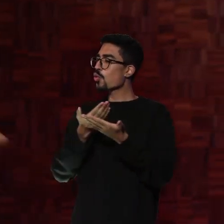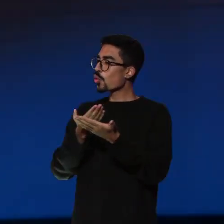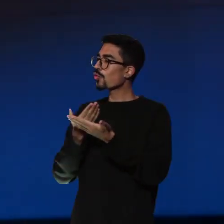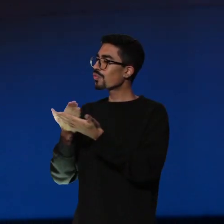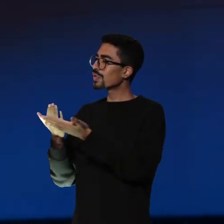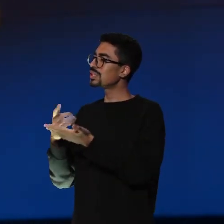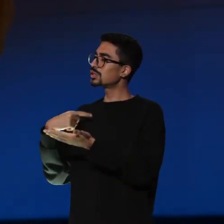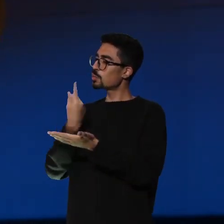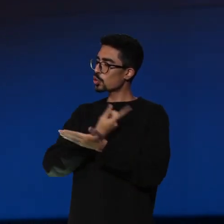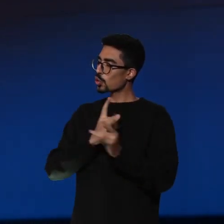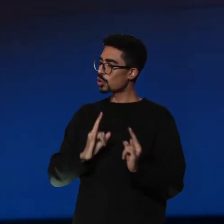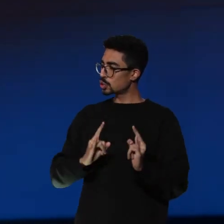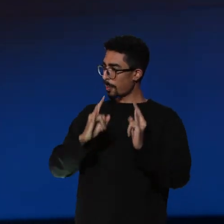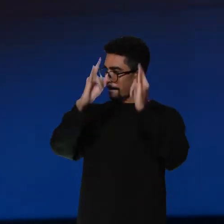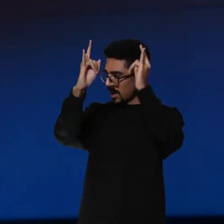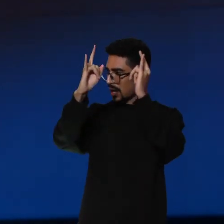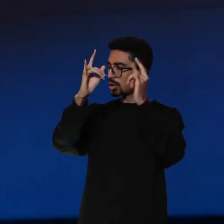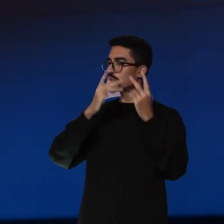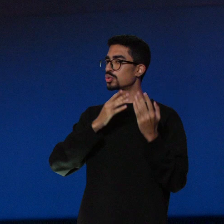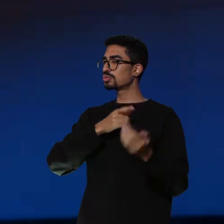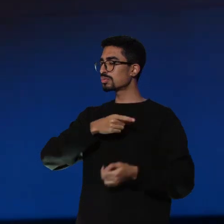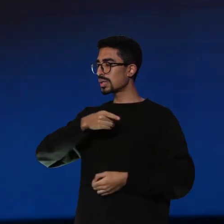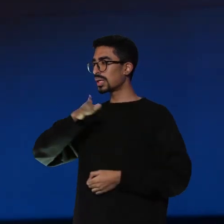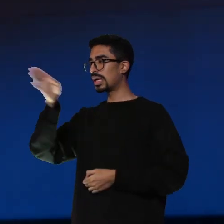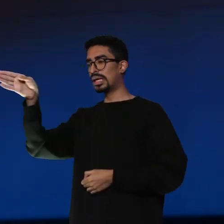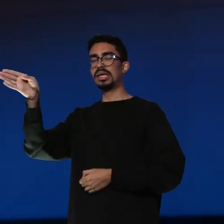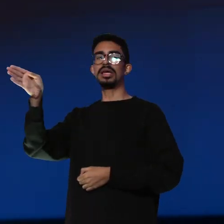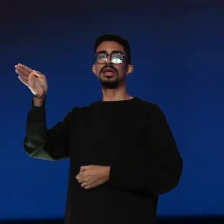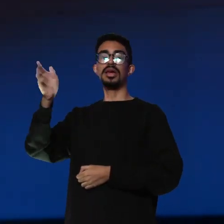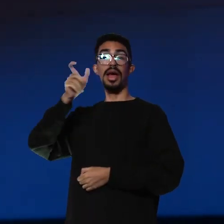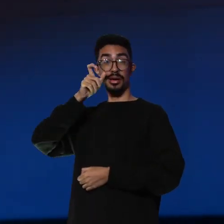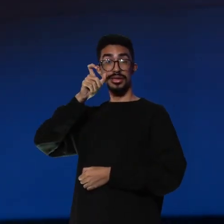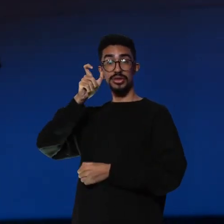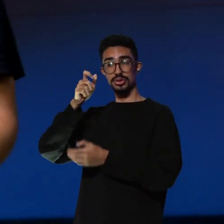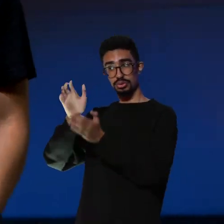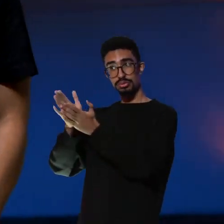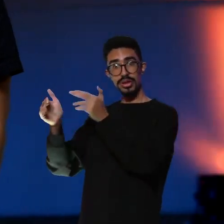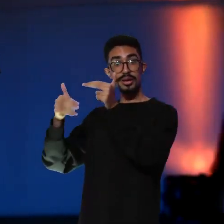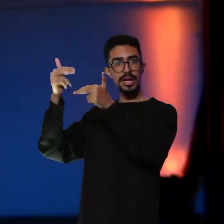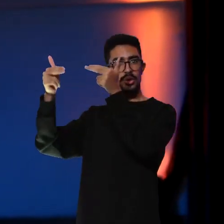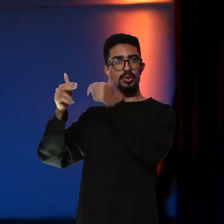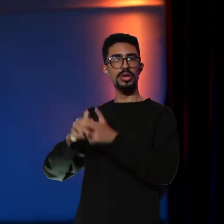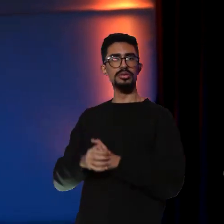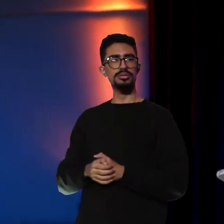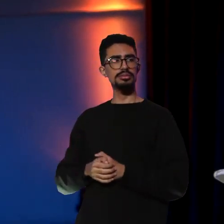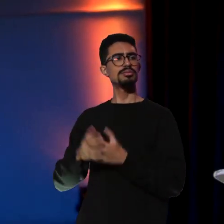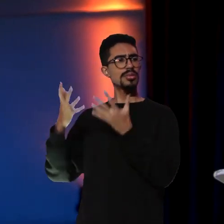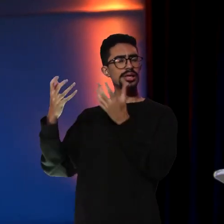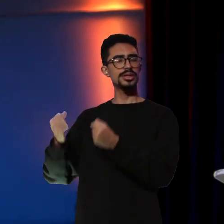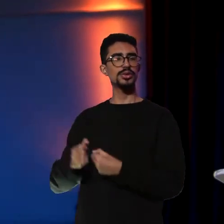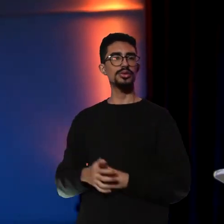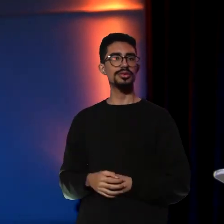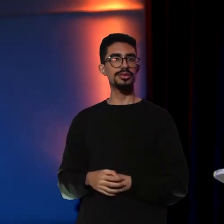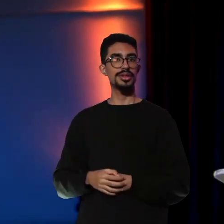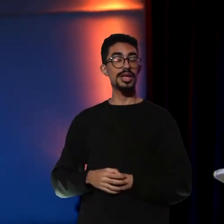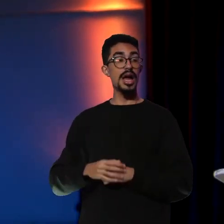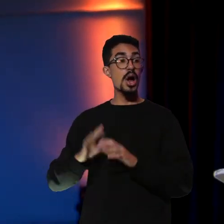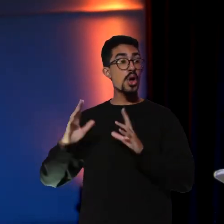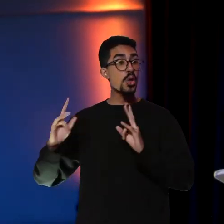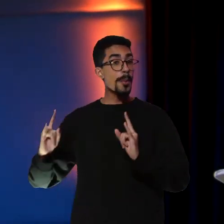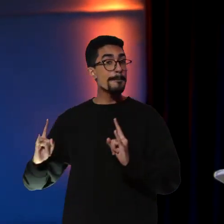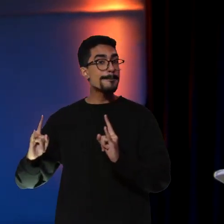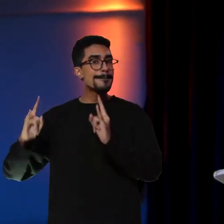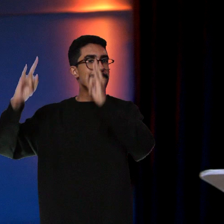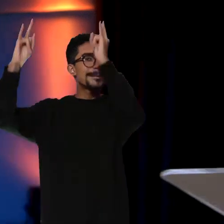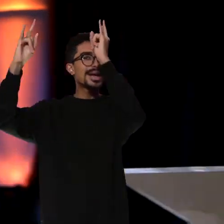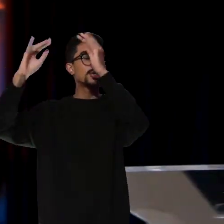também, né? Janela de oportunidade, essa é a mensagem. E o pessoal veio, gente. E um que eu achei que nem